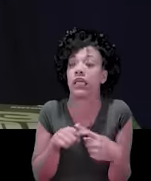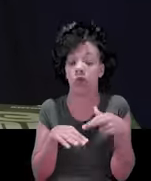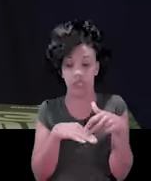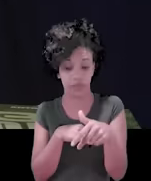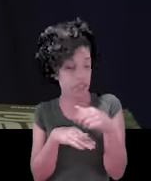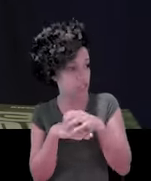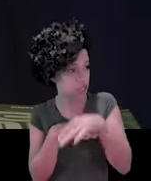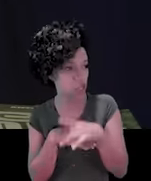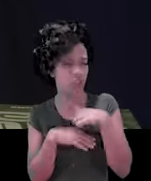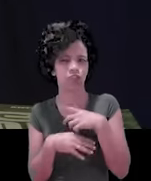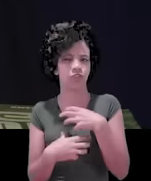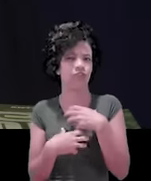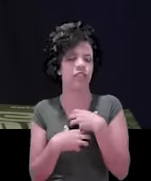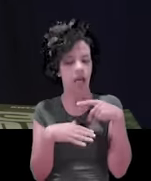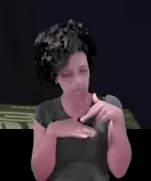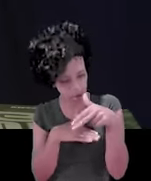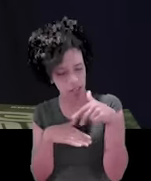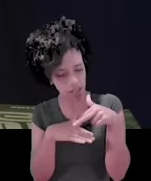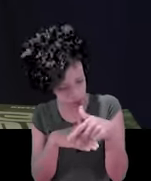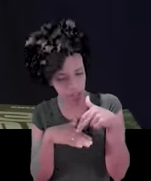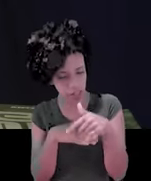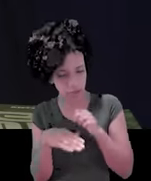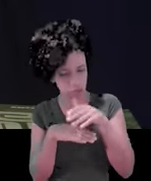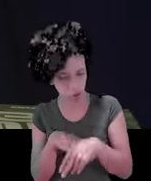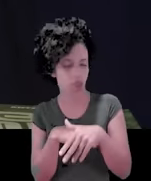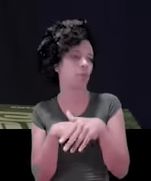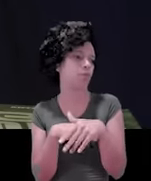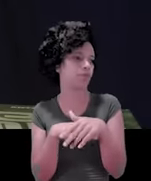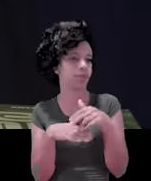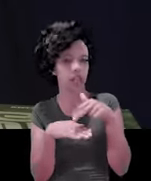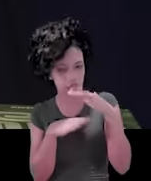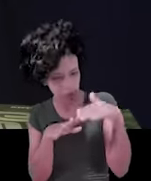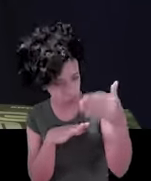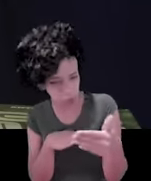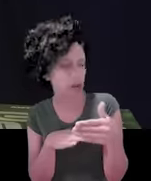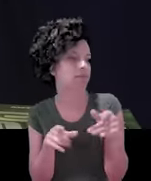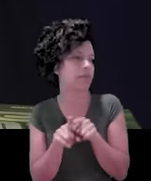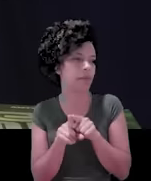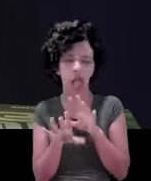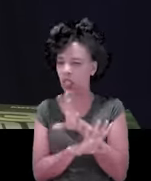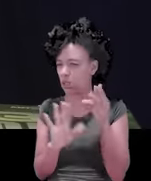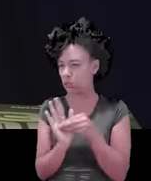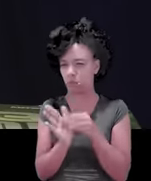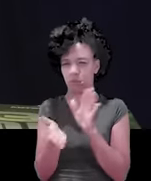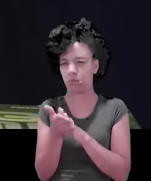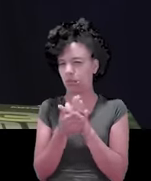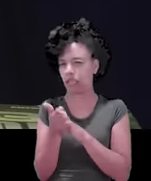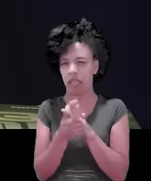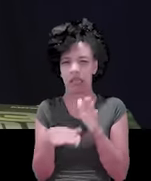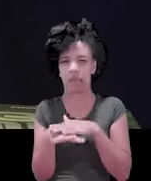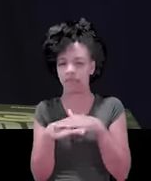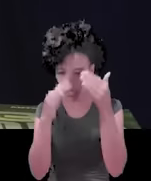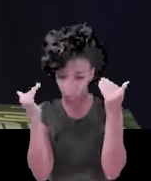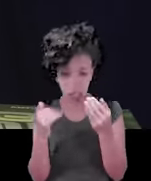que a travessia Aquilo tinha uma voz dentro da minha Travessa Travessa Travessa Travessa delas e outro lá na outra margem era toda cagada não tinha